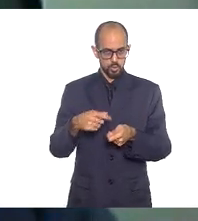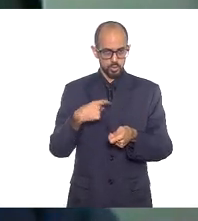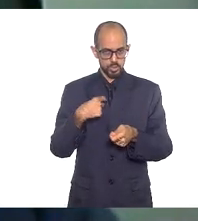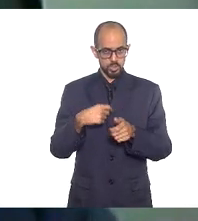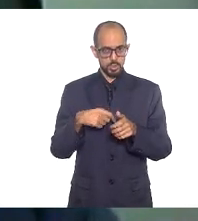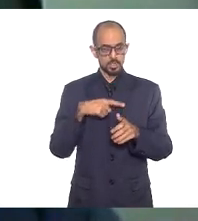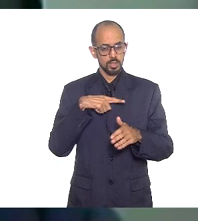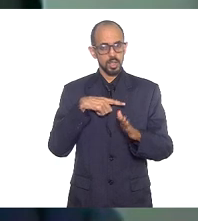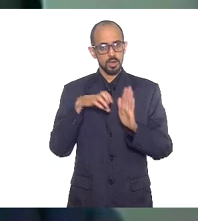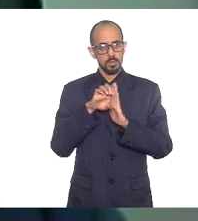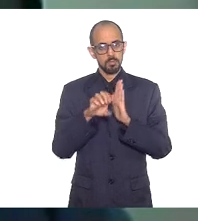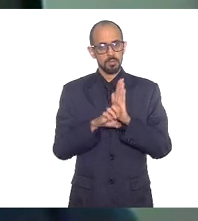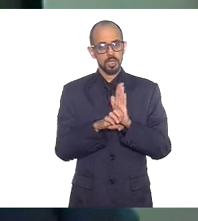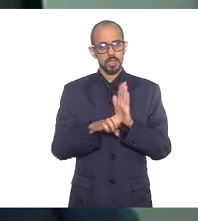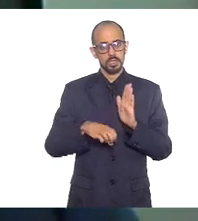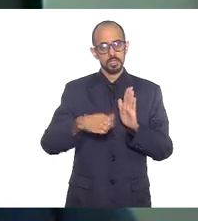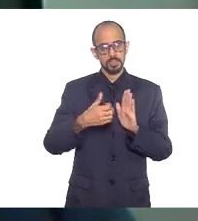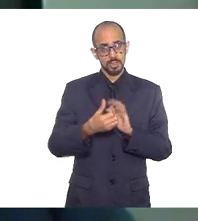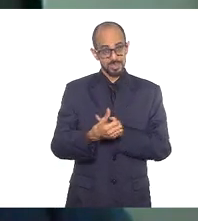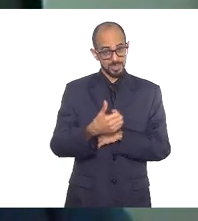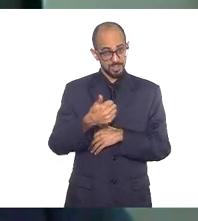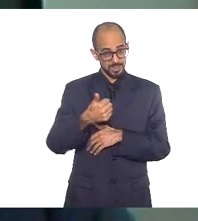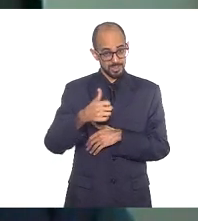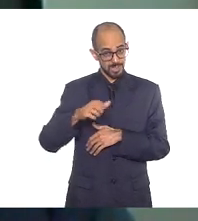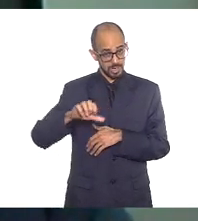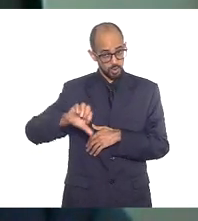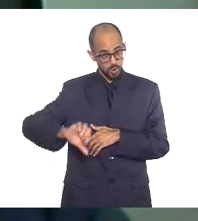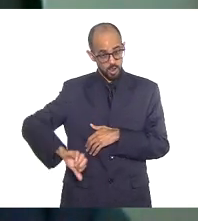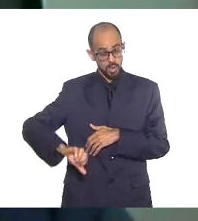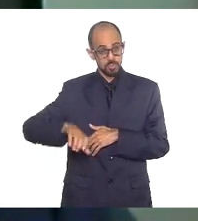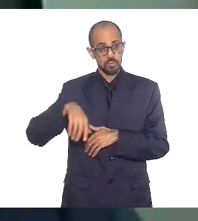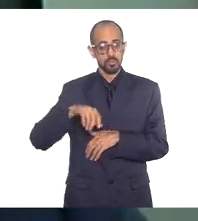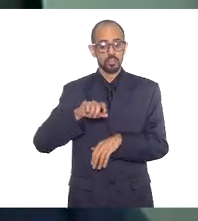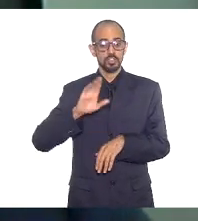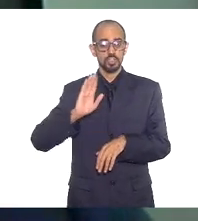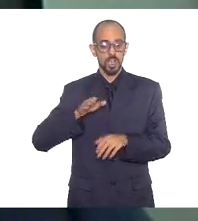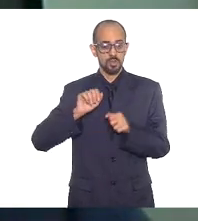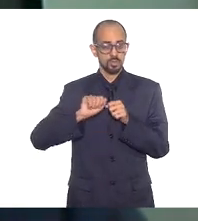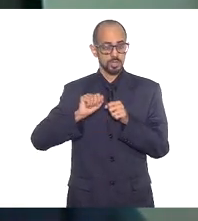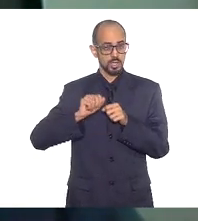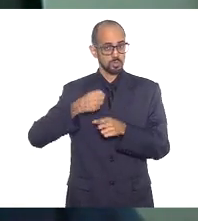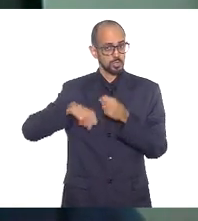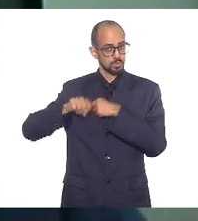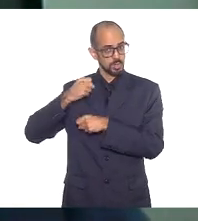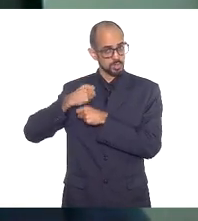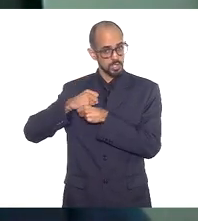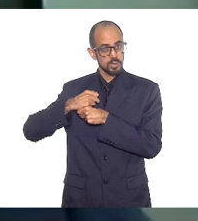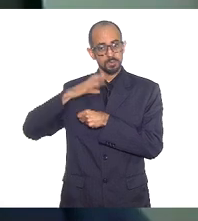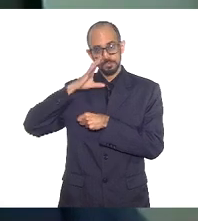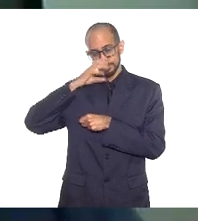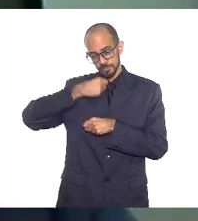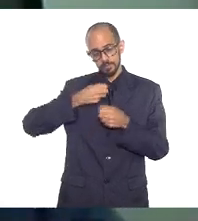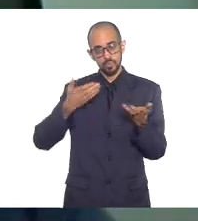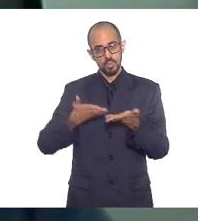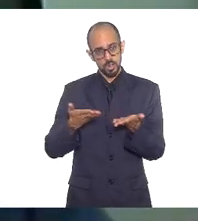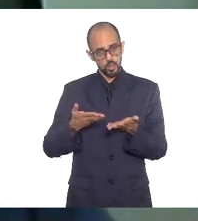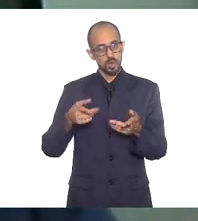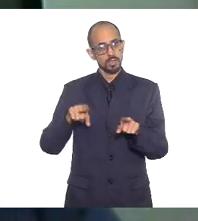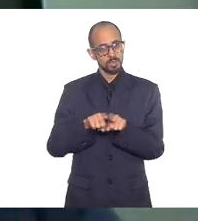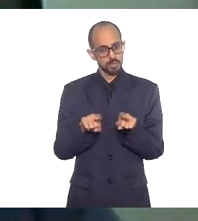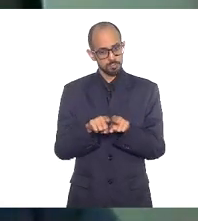uma emenda, a emenda 619, já fizemos isso ano passado, insistimos esse ano para